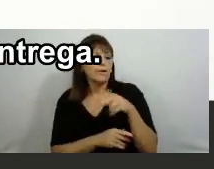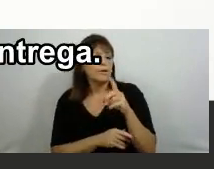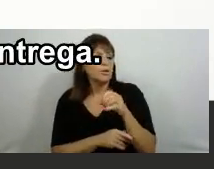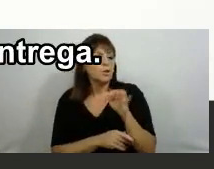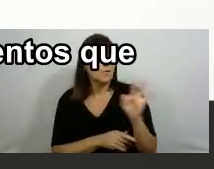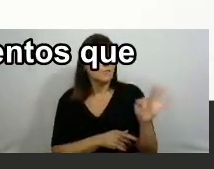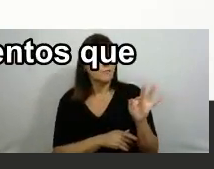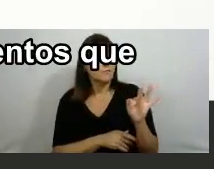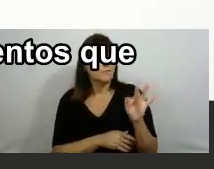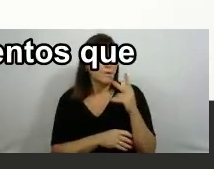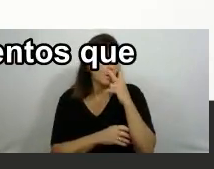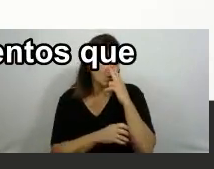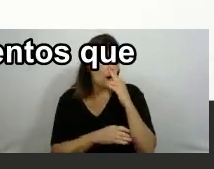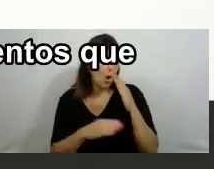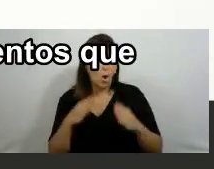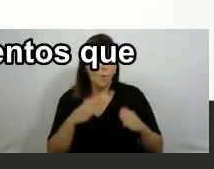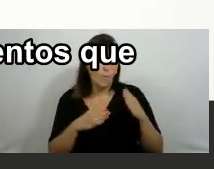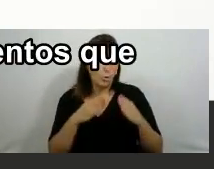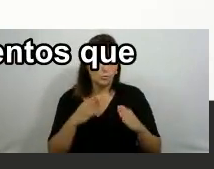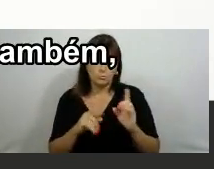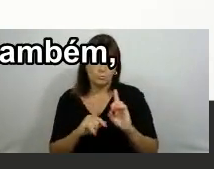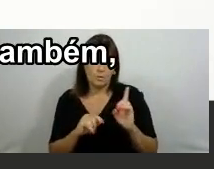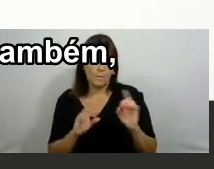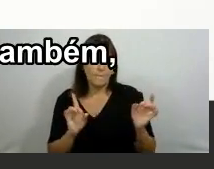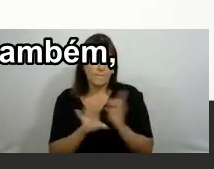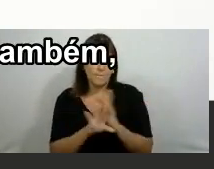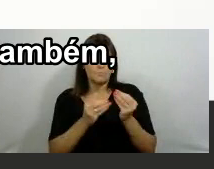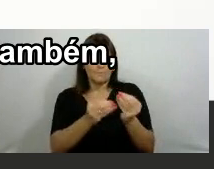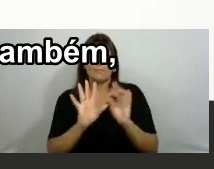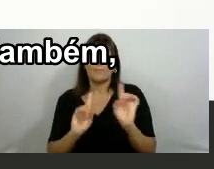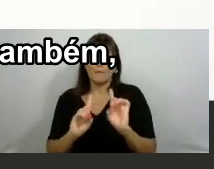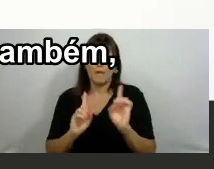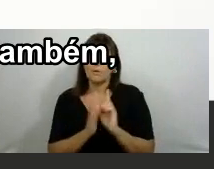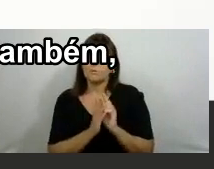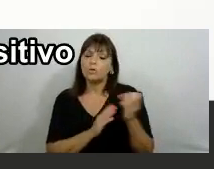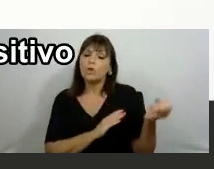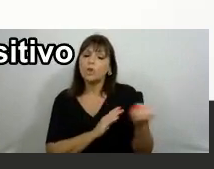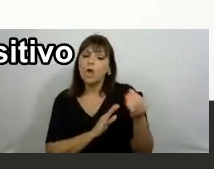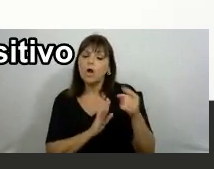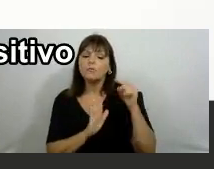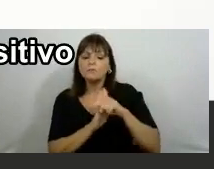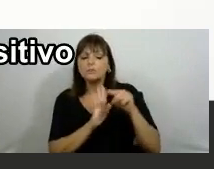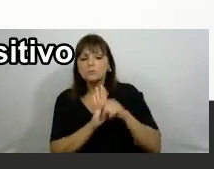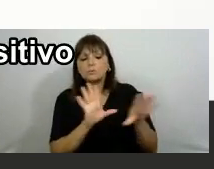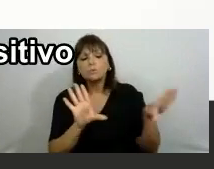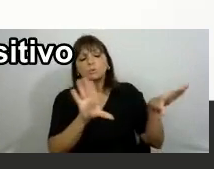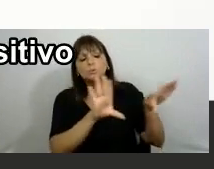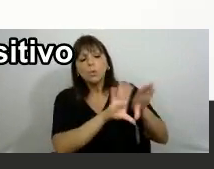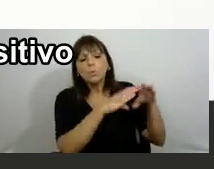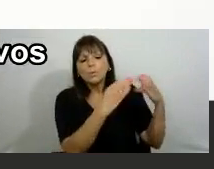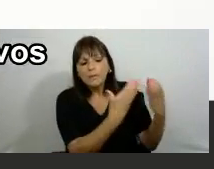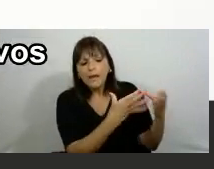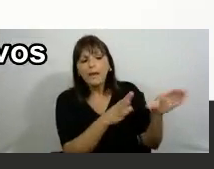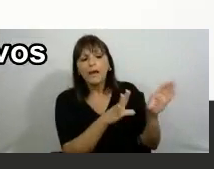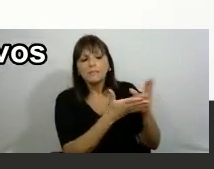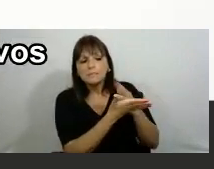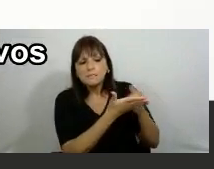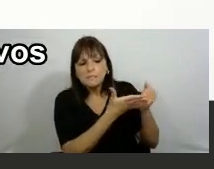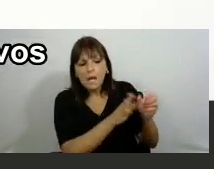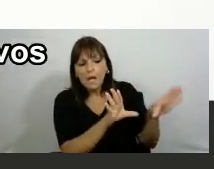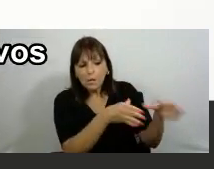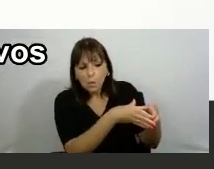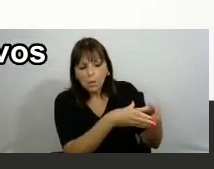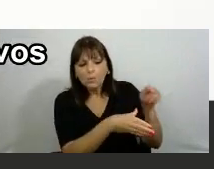isso, pronto, entrega. Então, são os novos questionamentos que a gente faz com a comunidade também, o quanto isso está sendo positivo e que